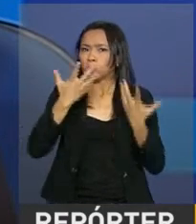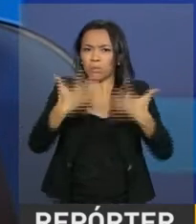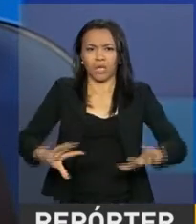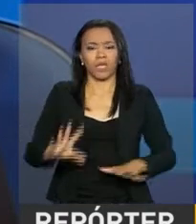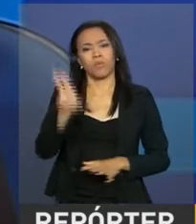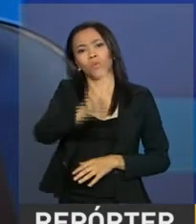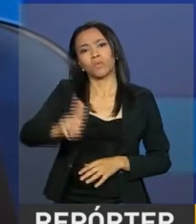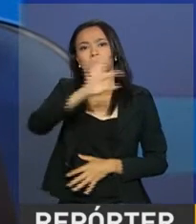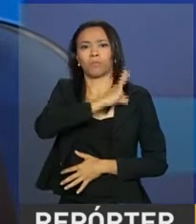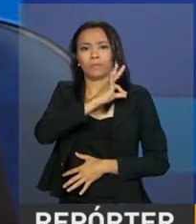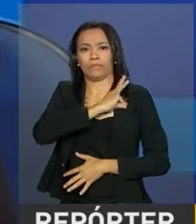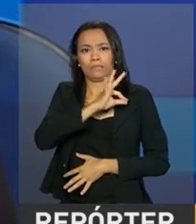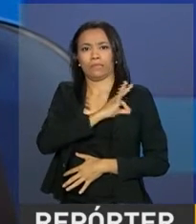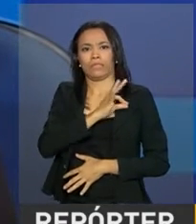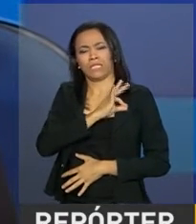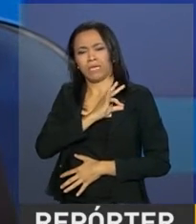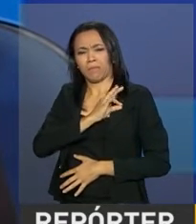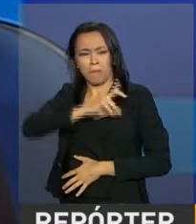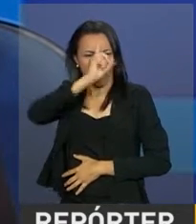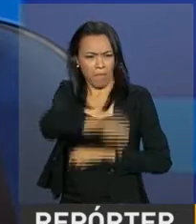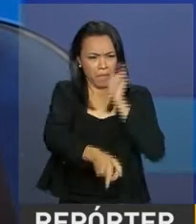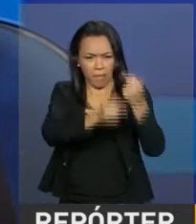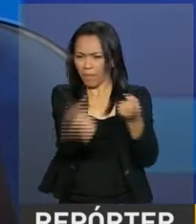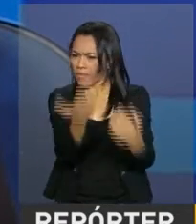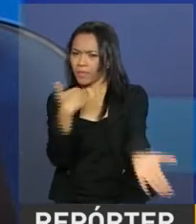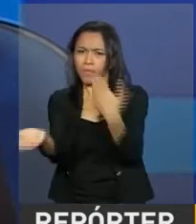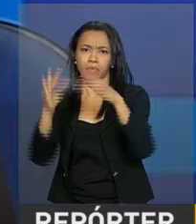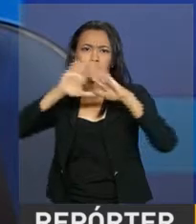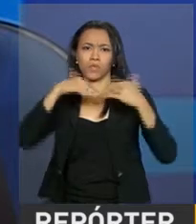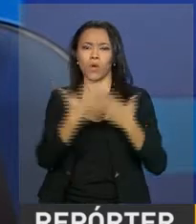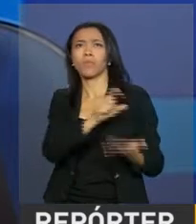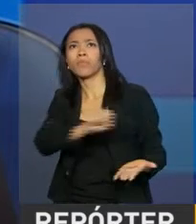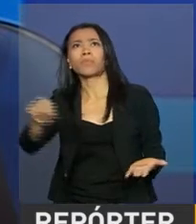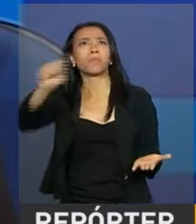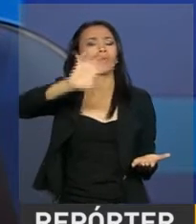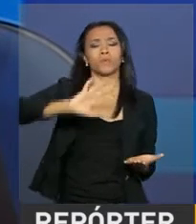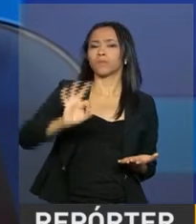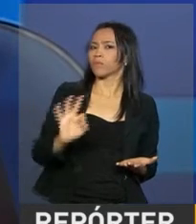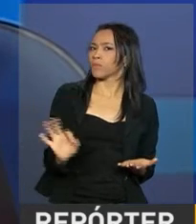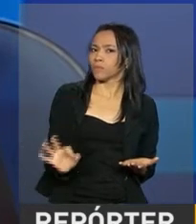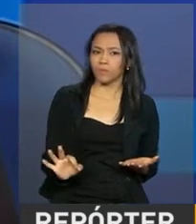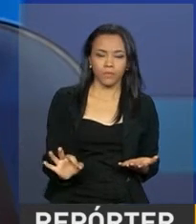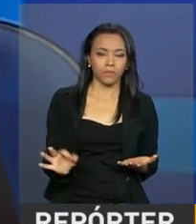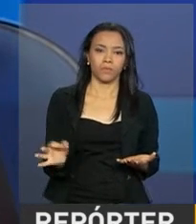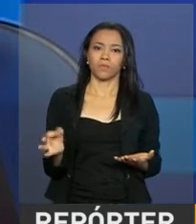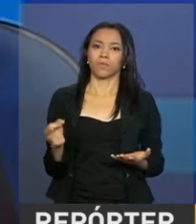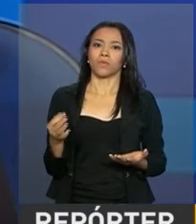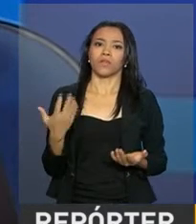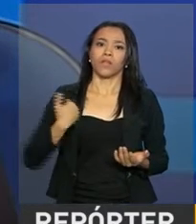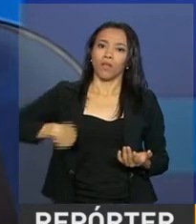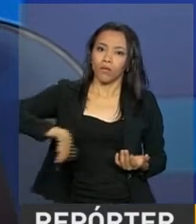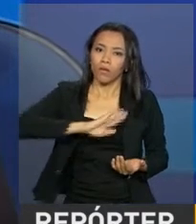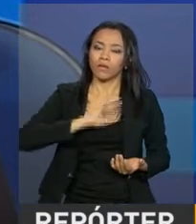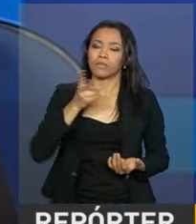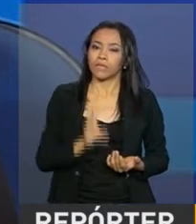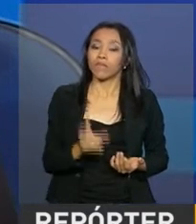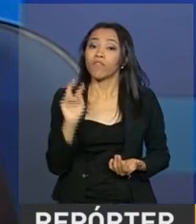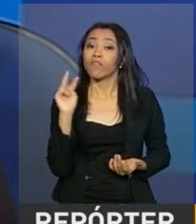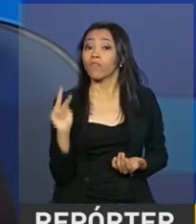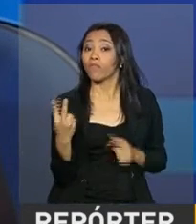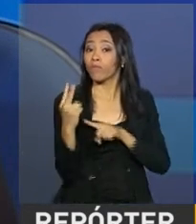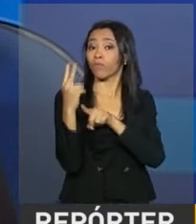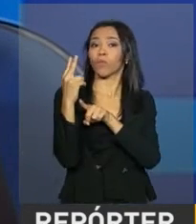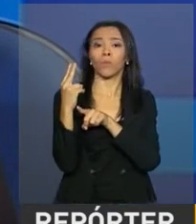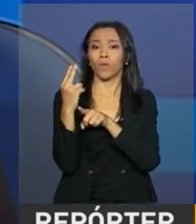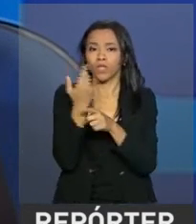para a desocupação e nós é sempre valorizamos o dial